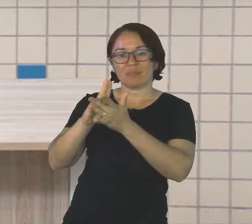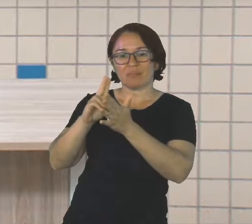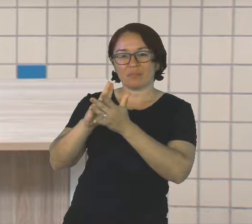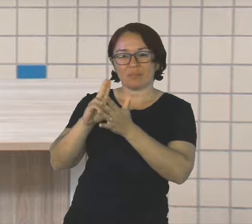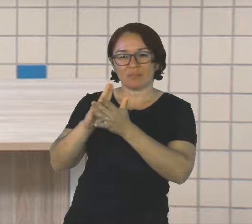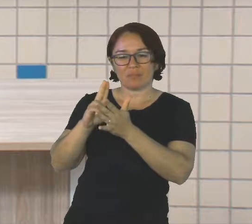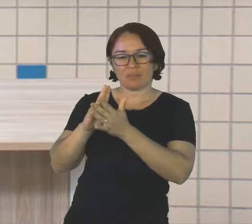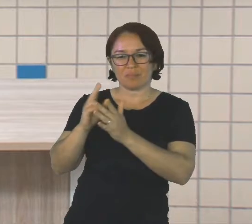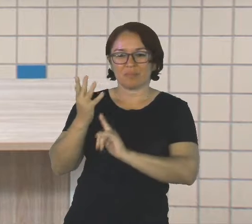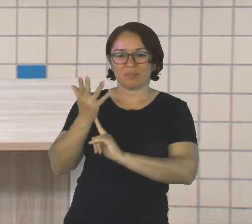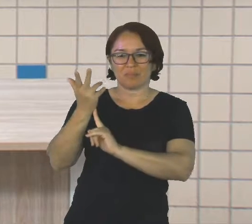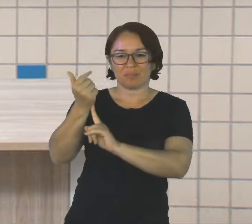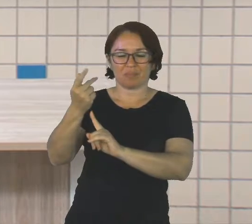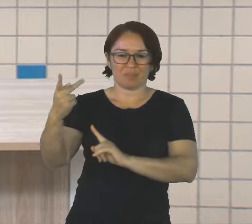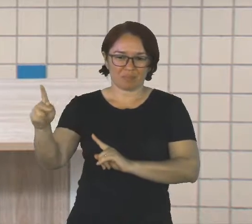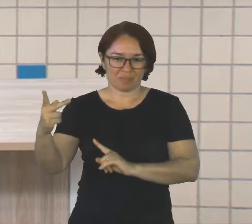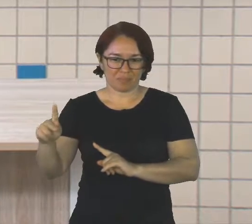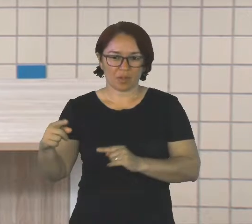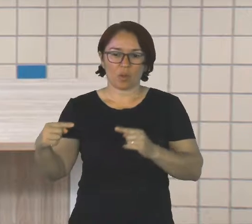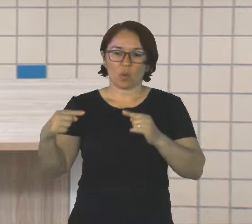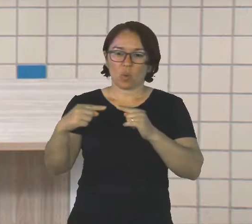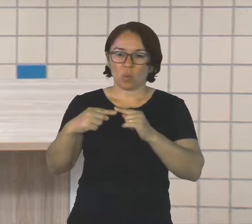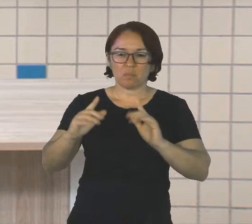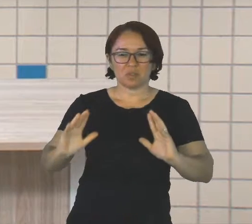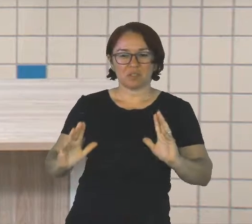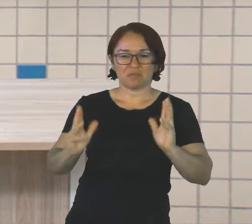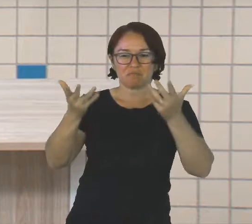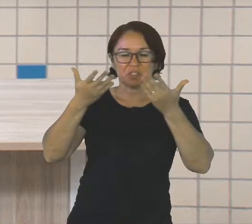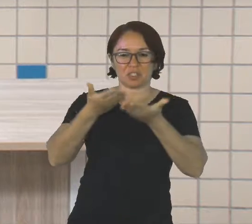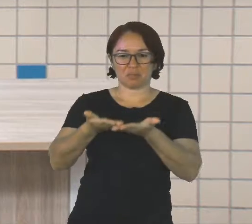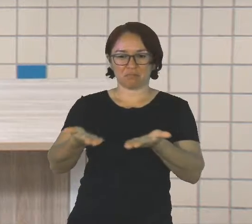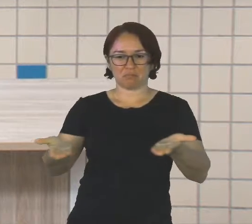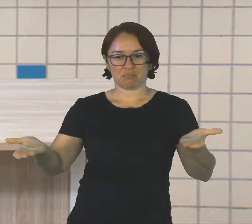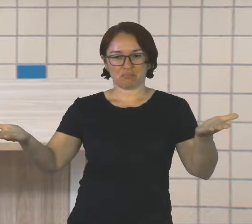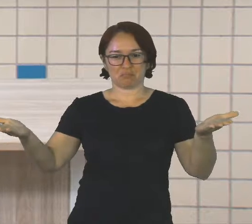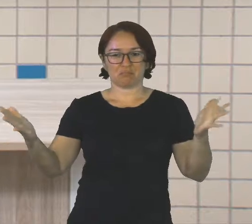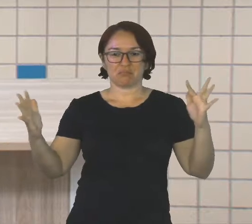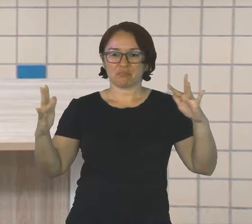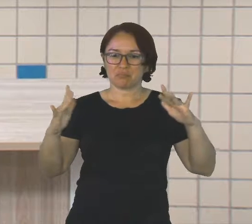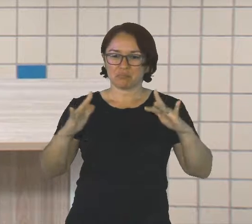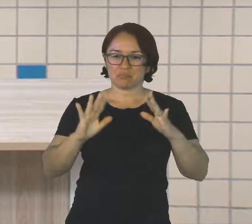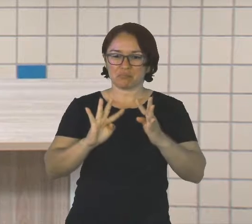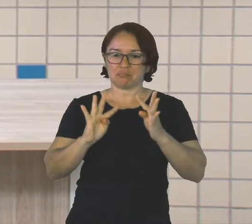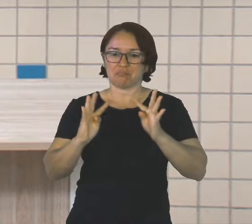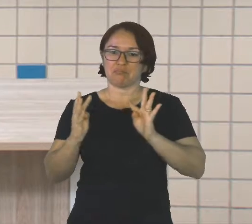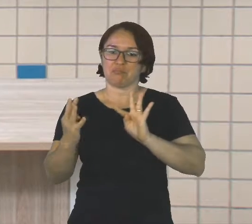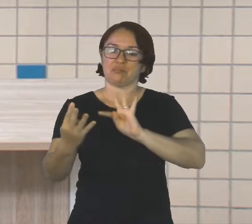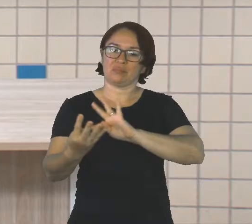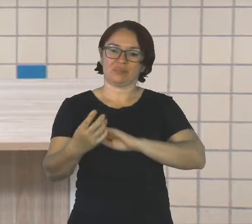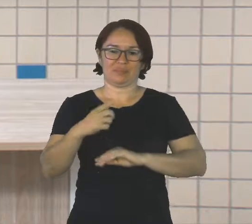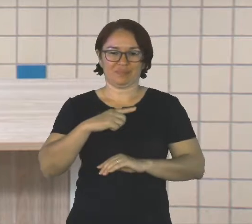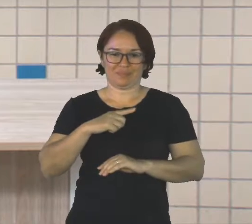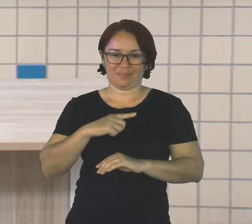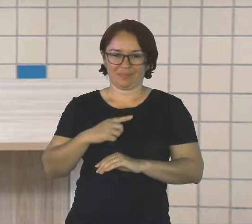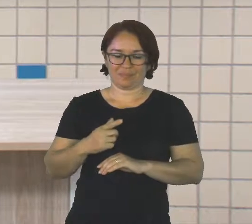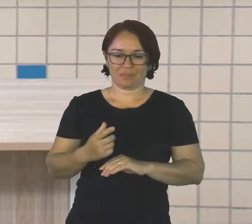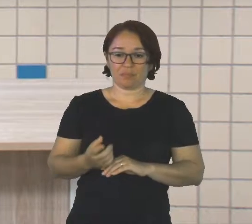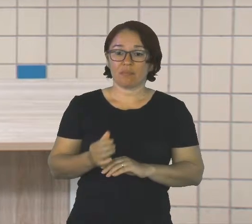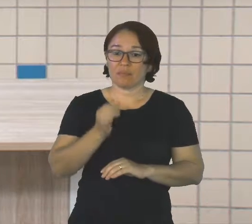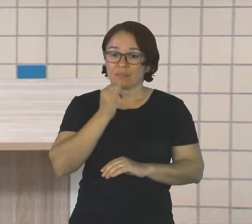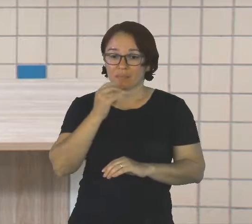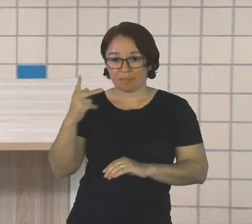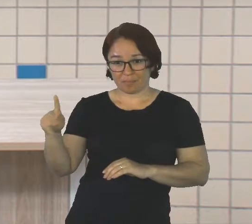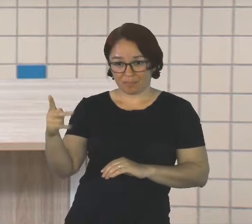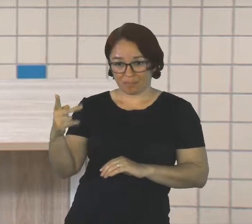diárias, celebrações, cerimônias e rituais. A arte indígena tem características e significados muito importantes.